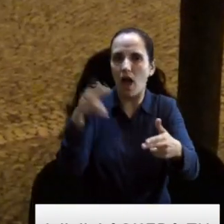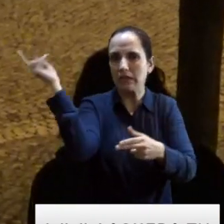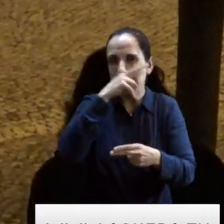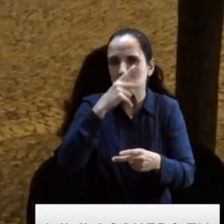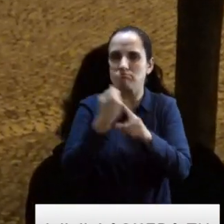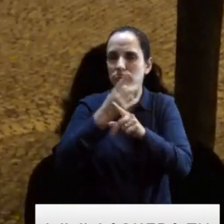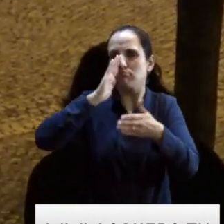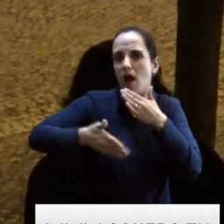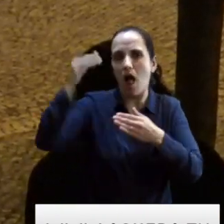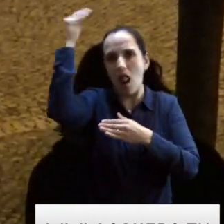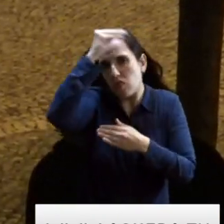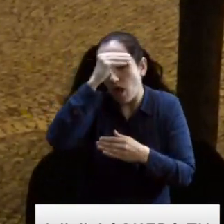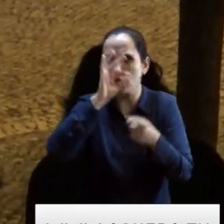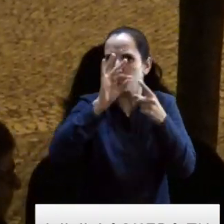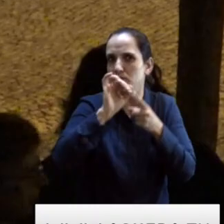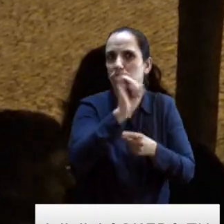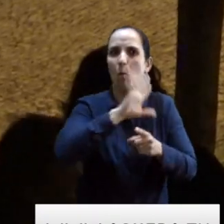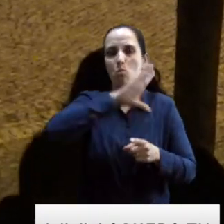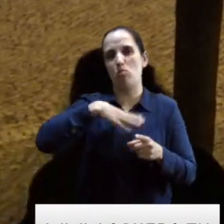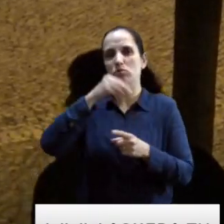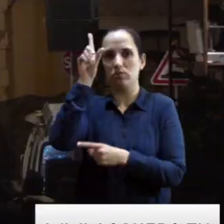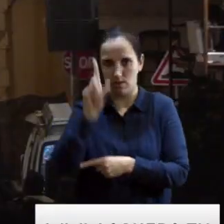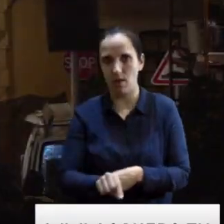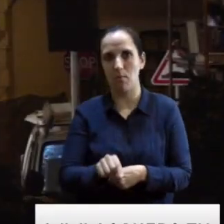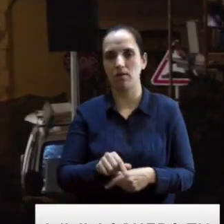aos acontecimentos da aldeia em particular e do mundo em geral.